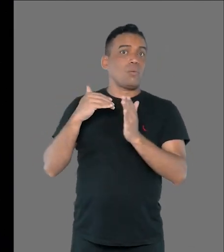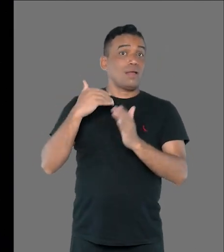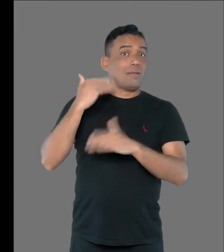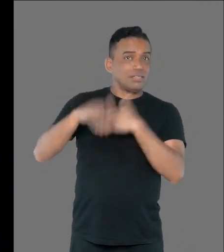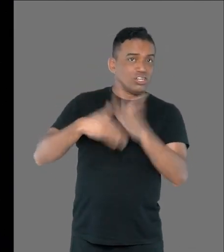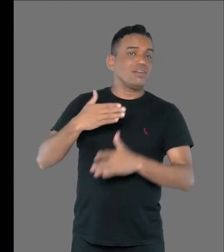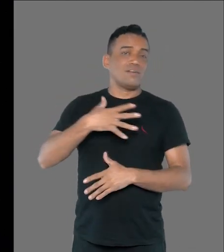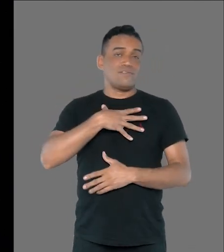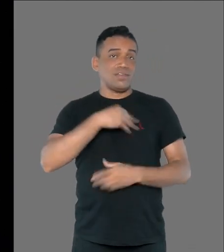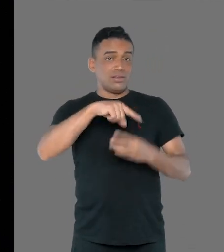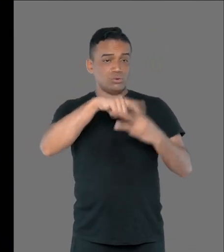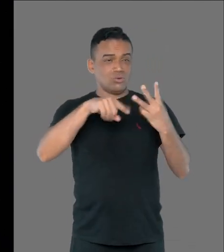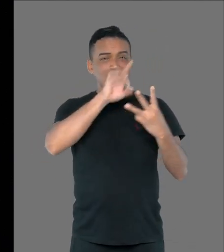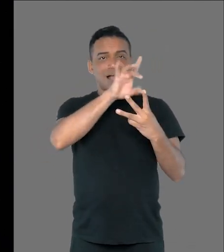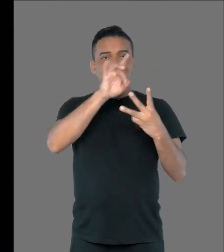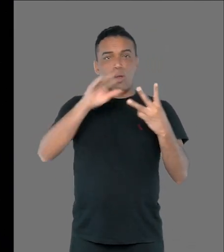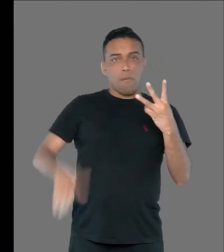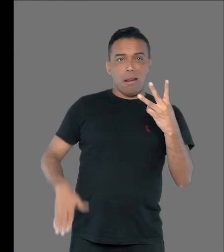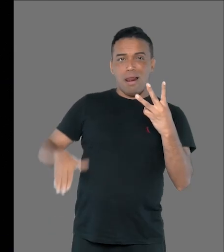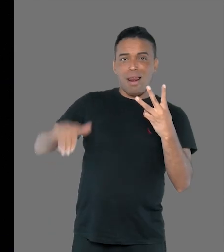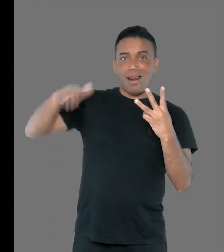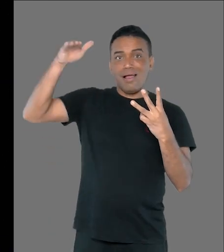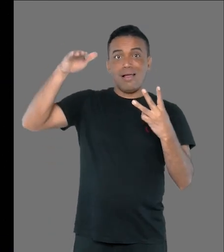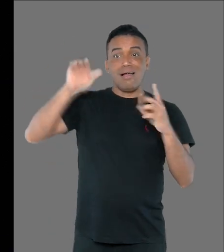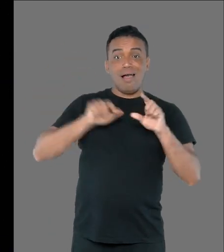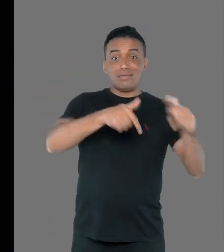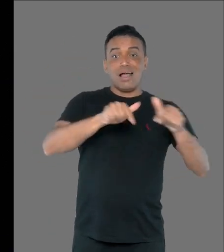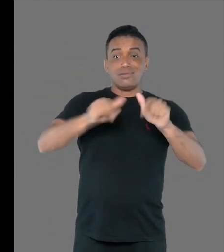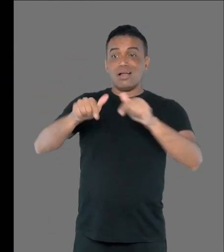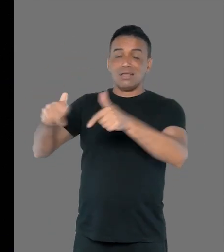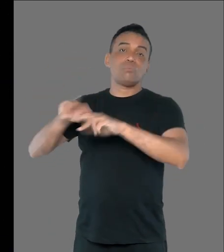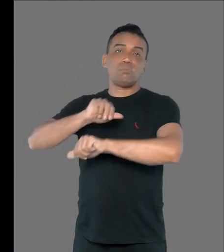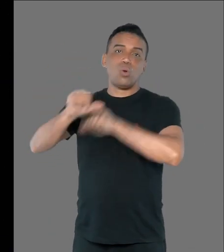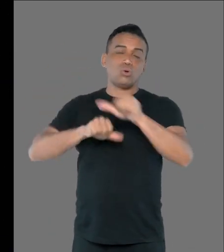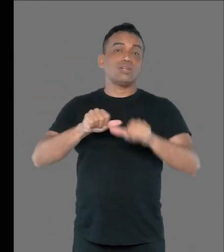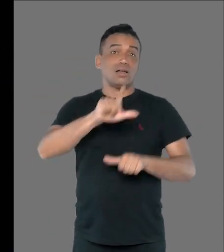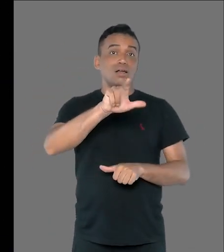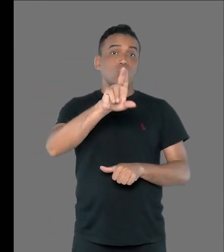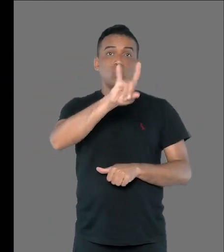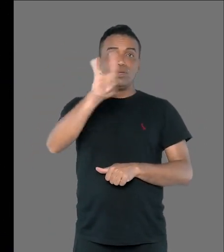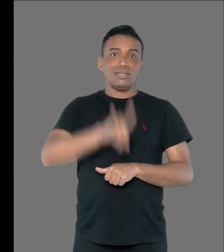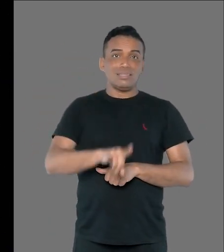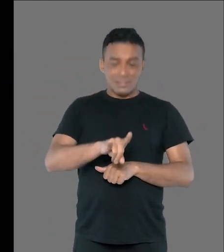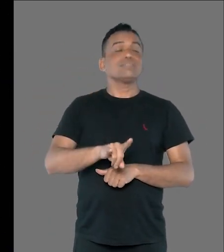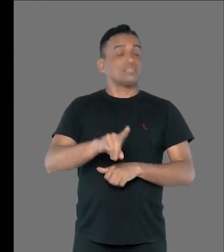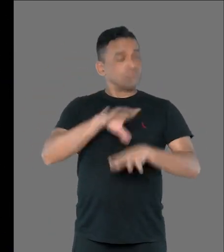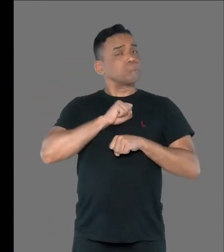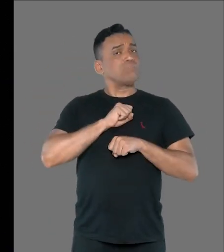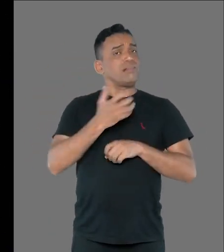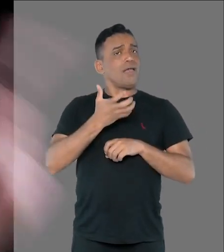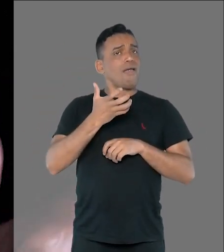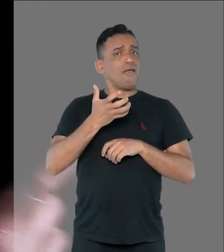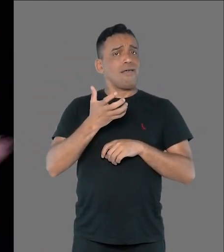se desenvolvendo, como cada um deles vai reagir a isso. Nem todos querem. O Luís incorpora, ele quer ser